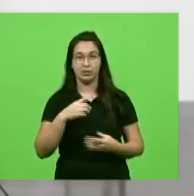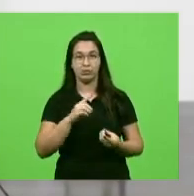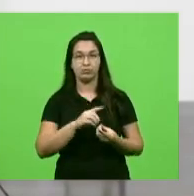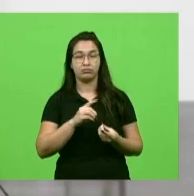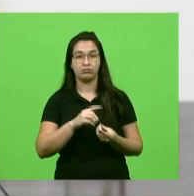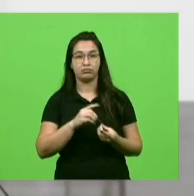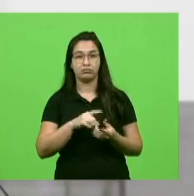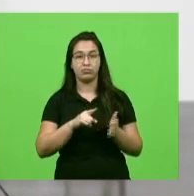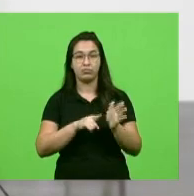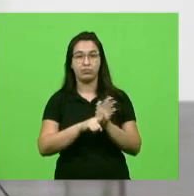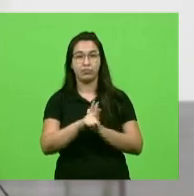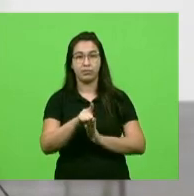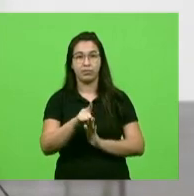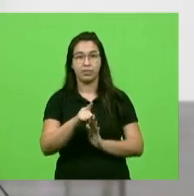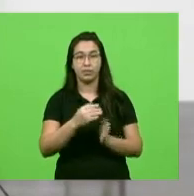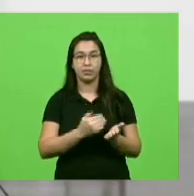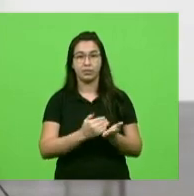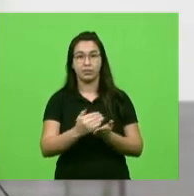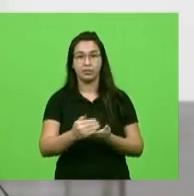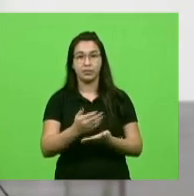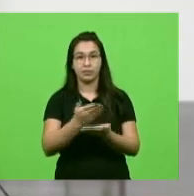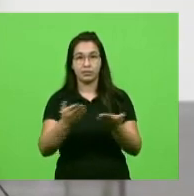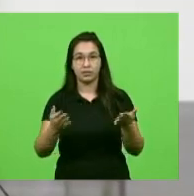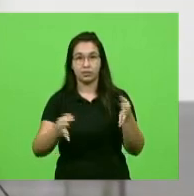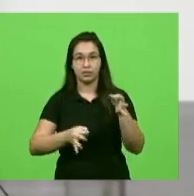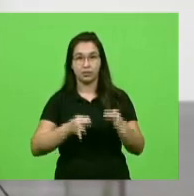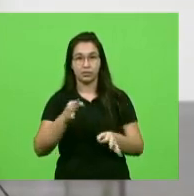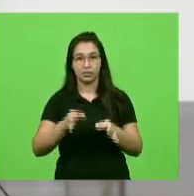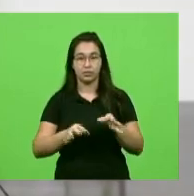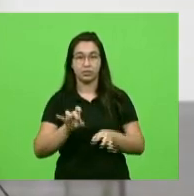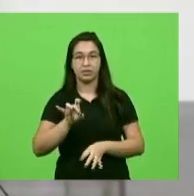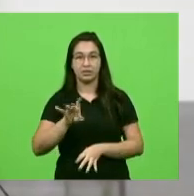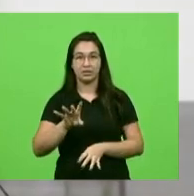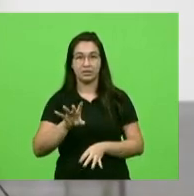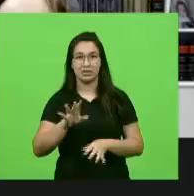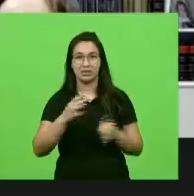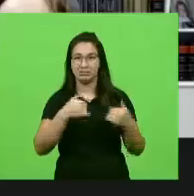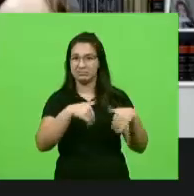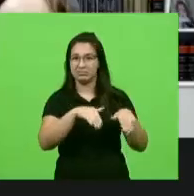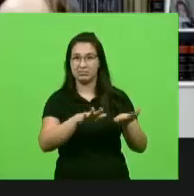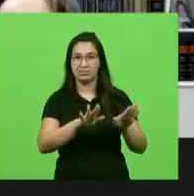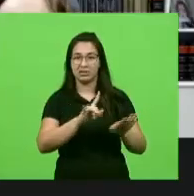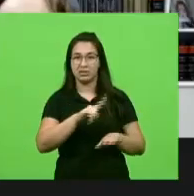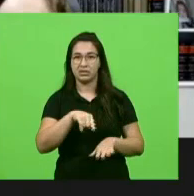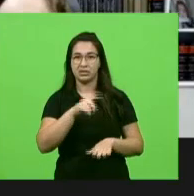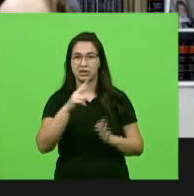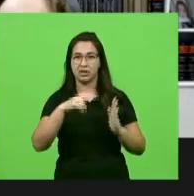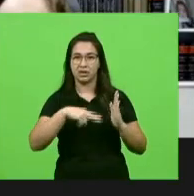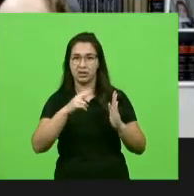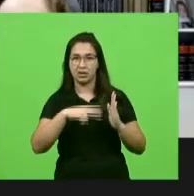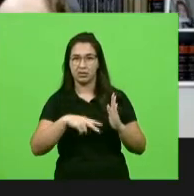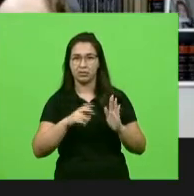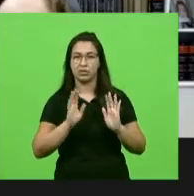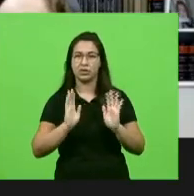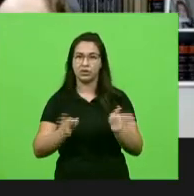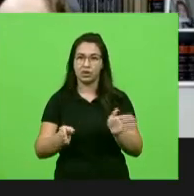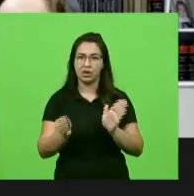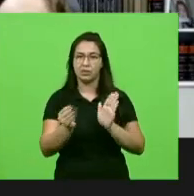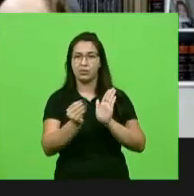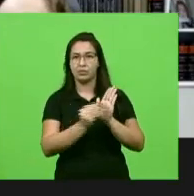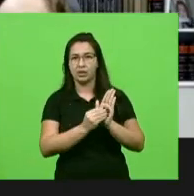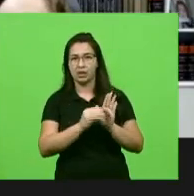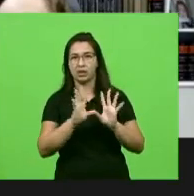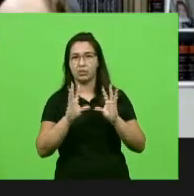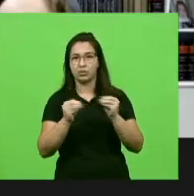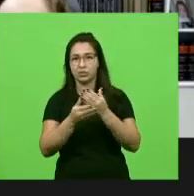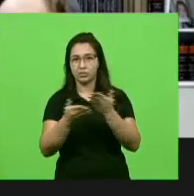excelências, inicialmente julgadores, se dispensariam a leitura desse relatório, uma vez que foi publicado, é de conhecimento de